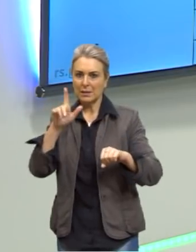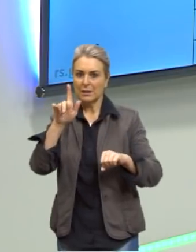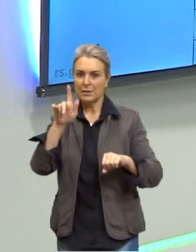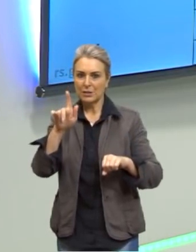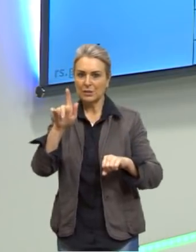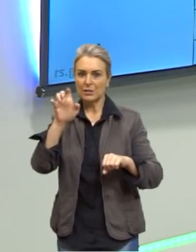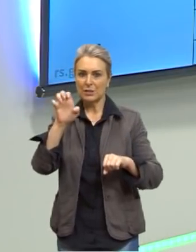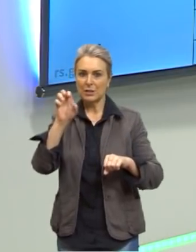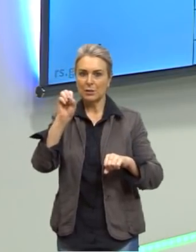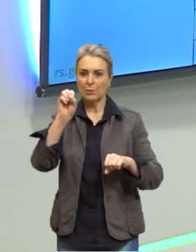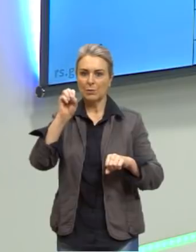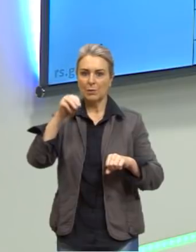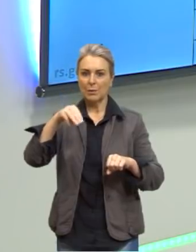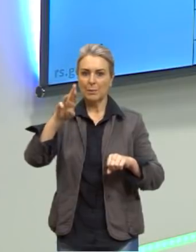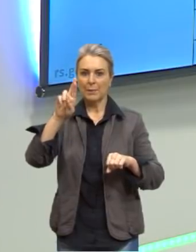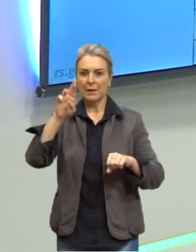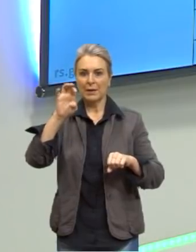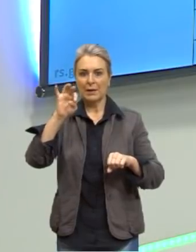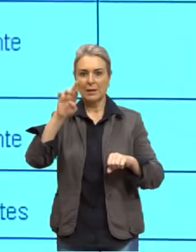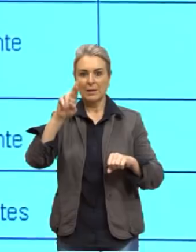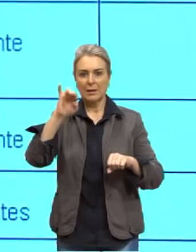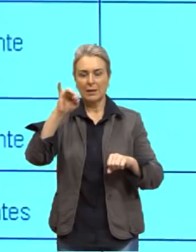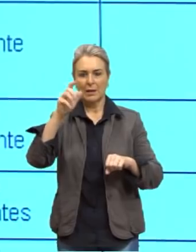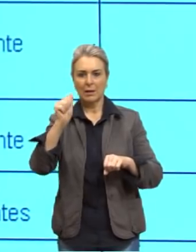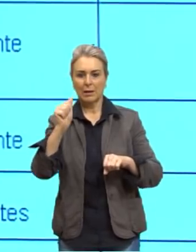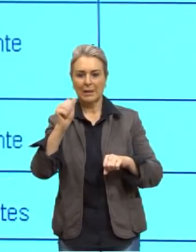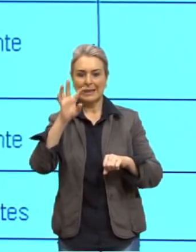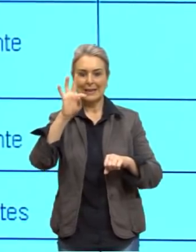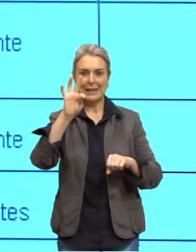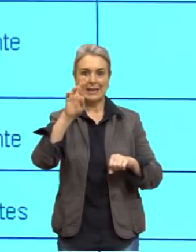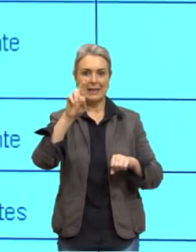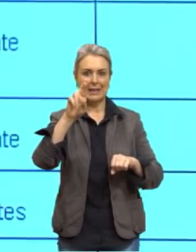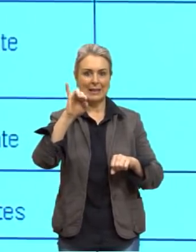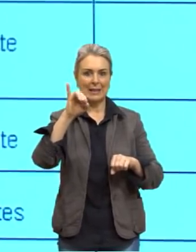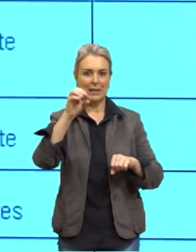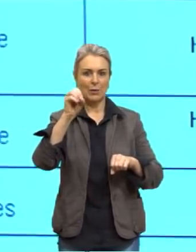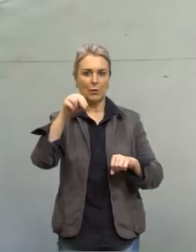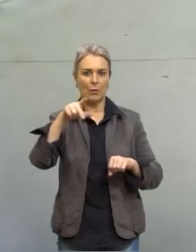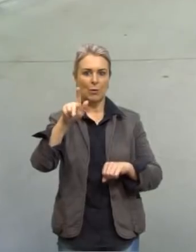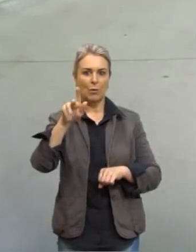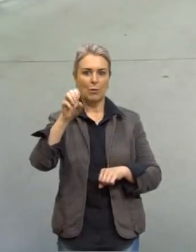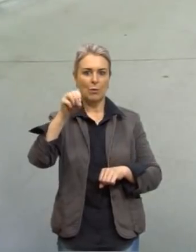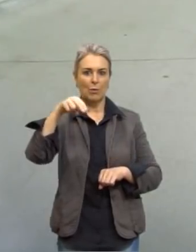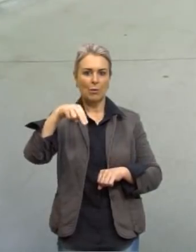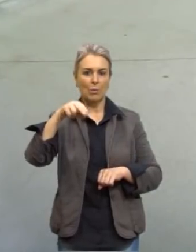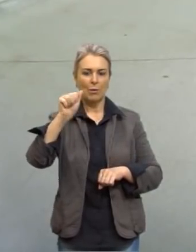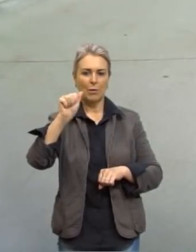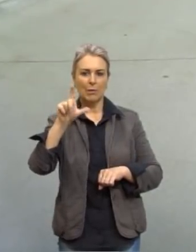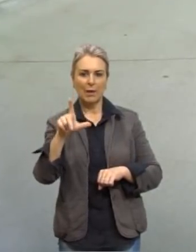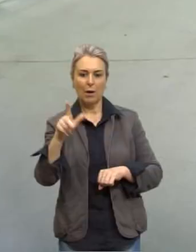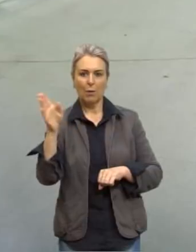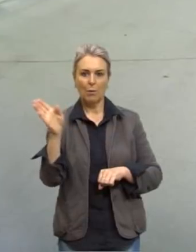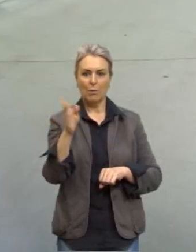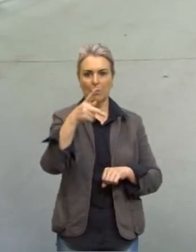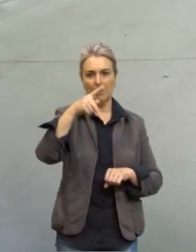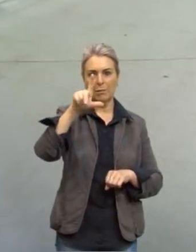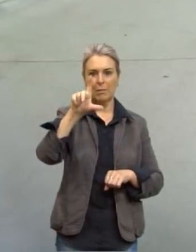geometria trigonal plana o que que é geometria trigonal plana eu vou pegar aqui a estrutura